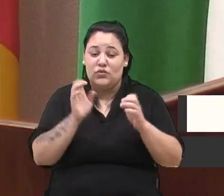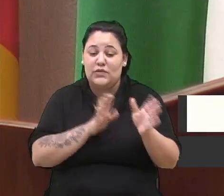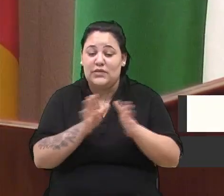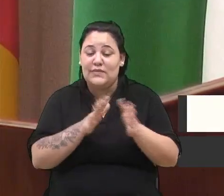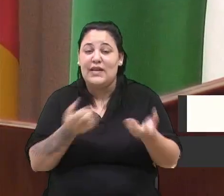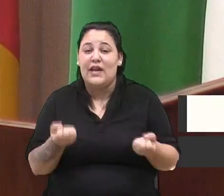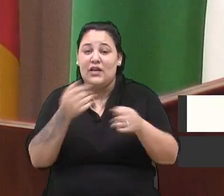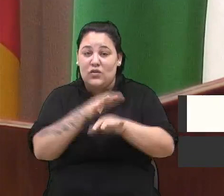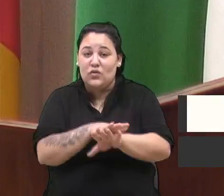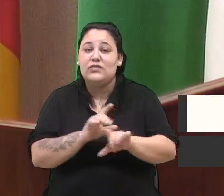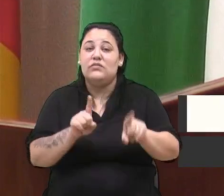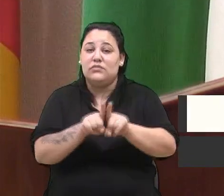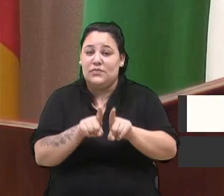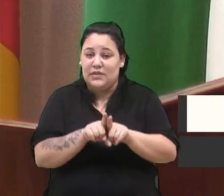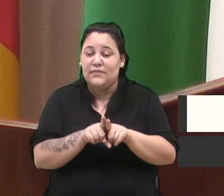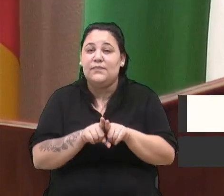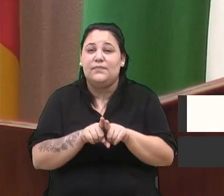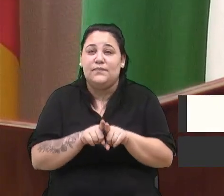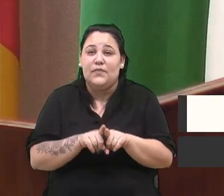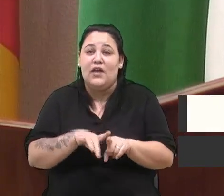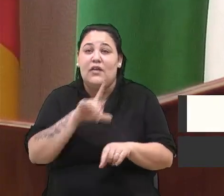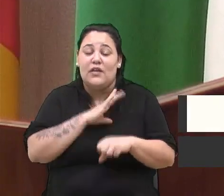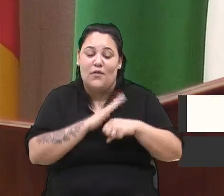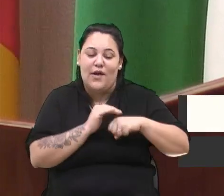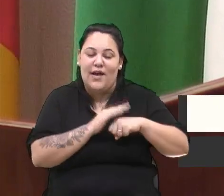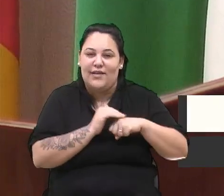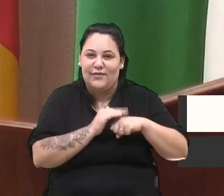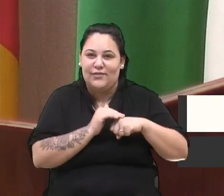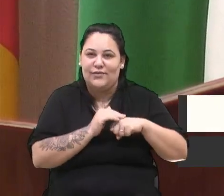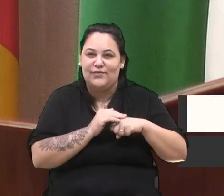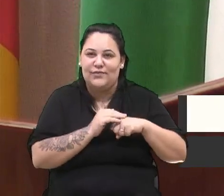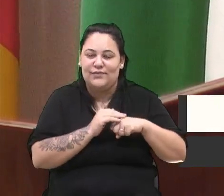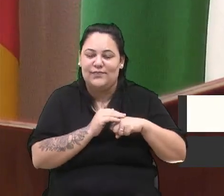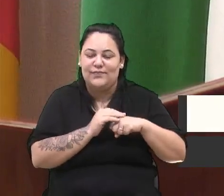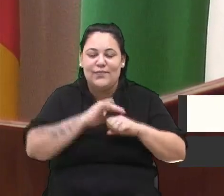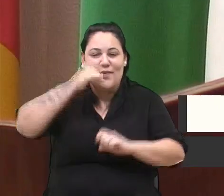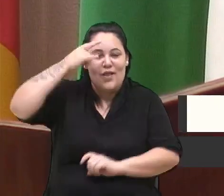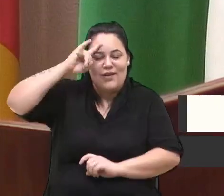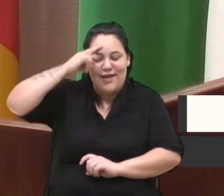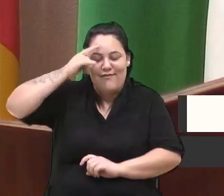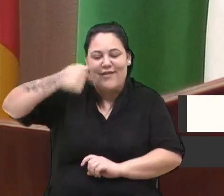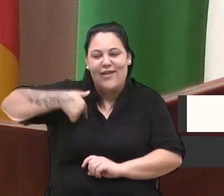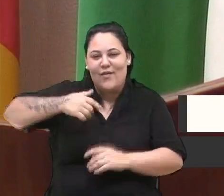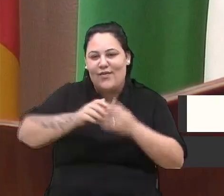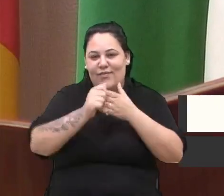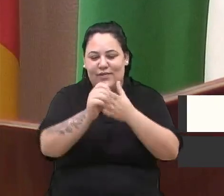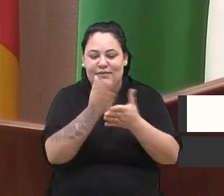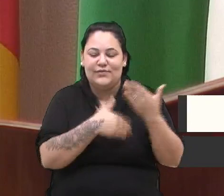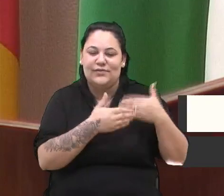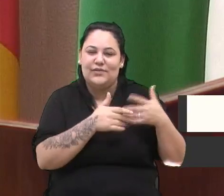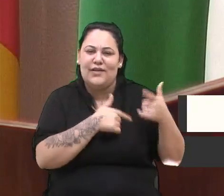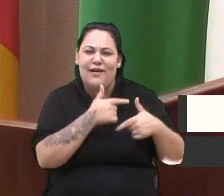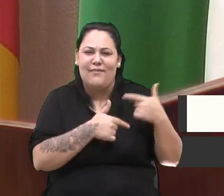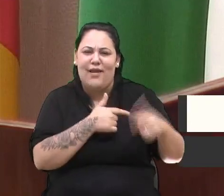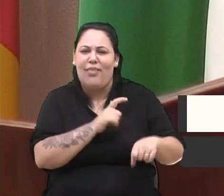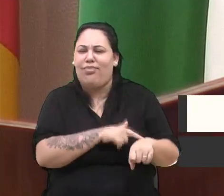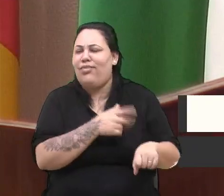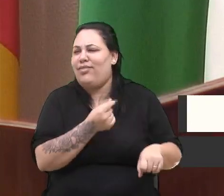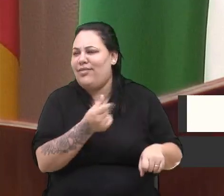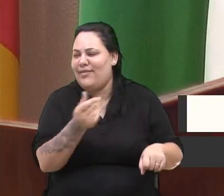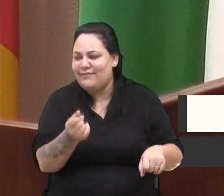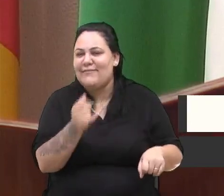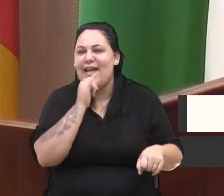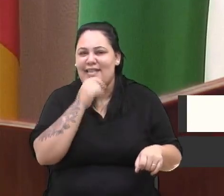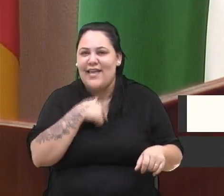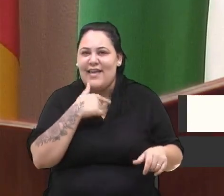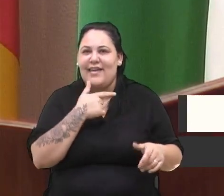inclusão. Eu tenho um carinho muito grande pelo INAVE, acompanhei o trabalho há muito tempo, ainda quando trabalhava na TV,